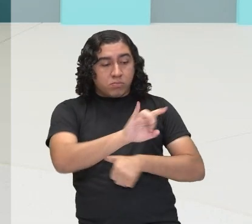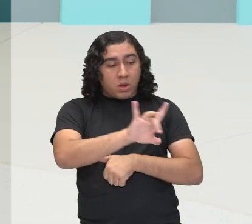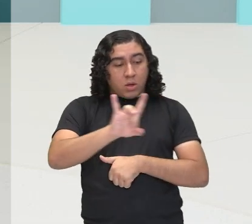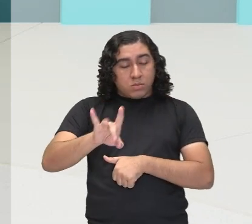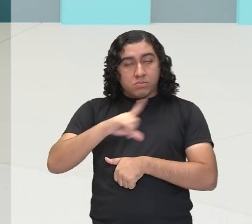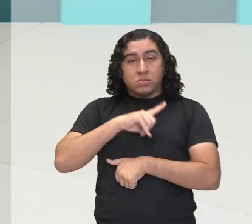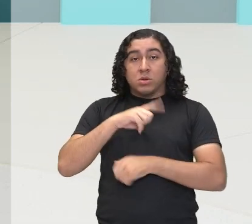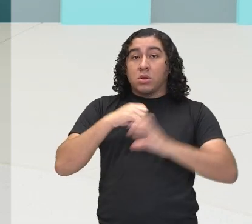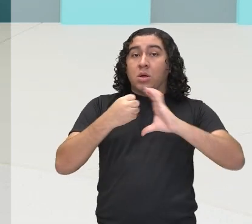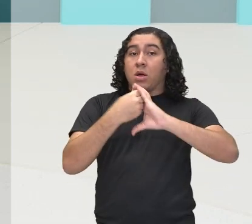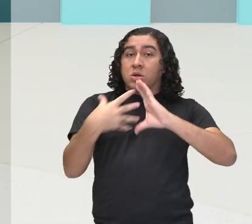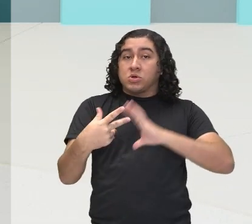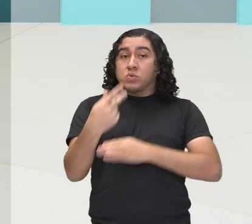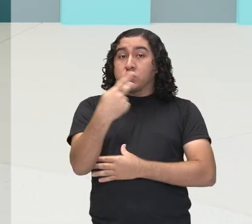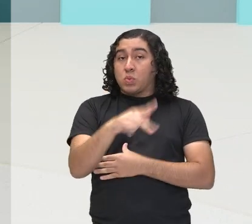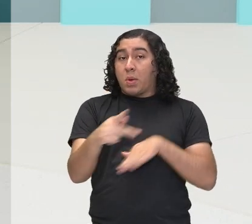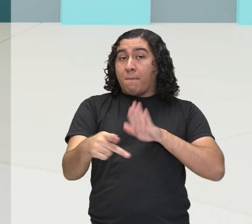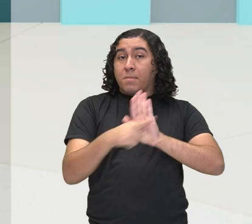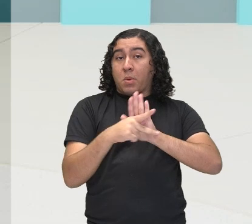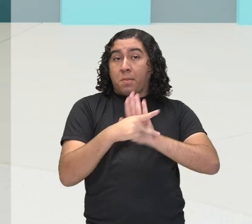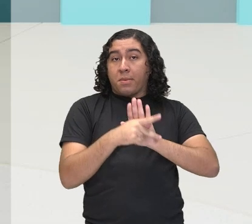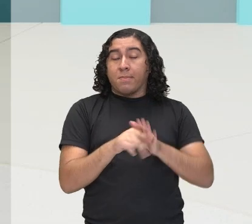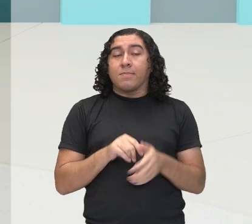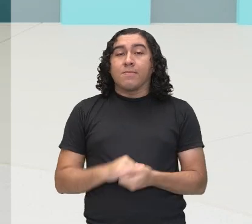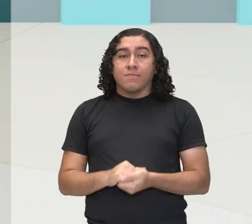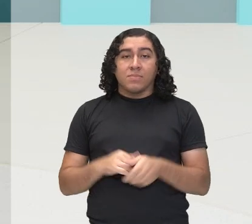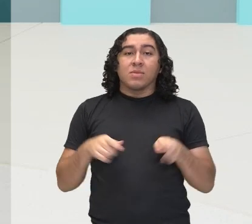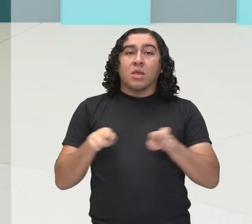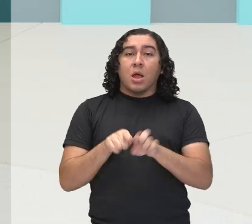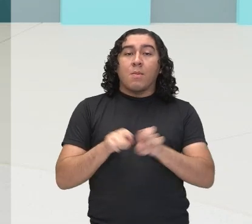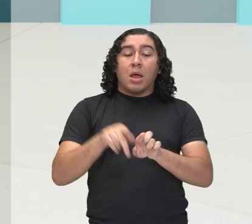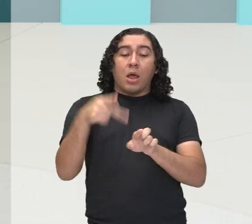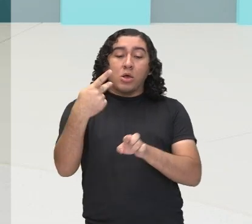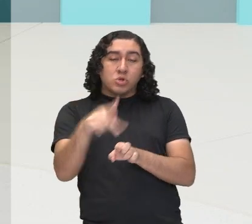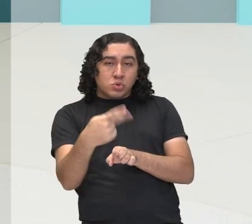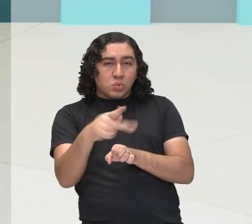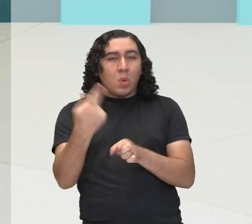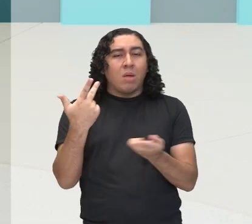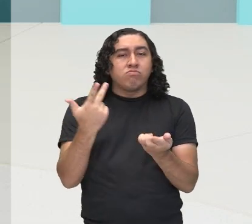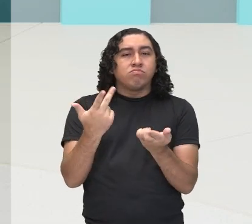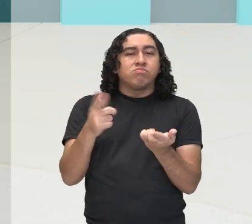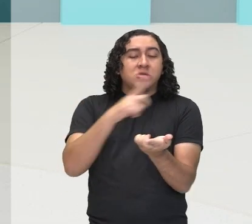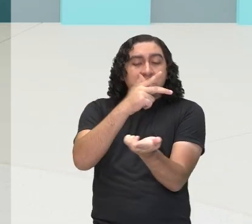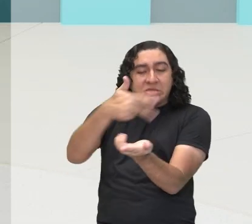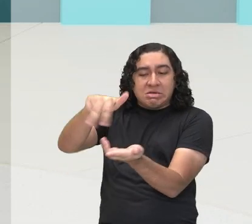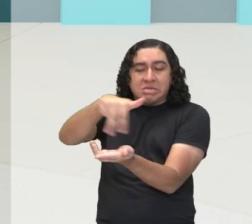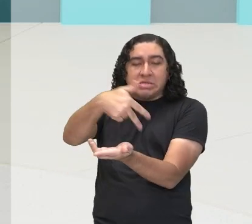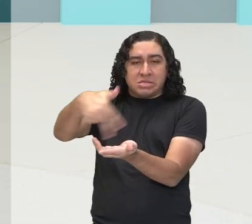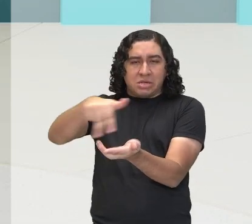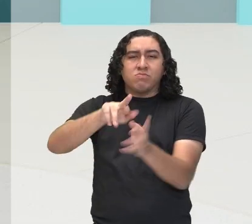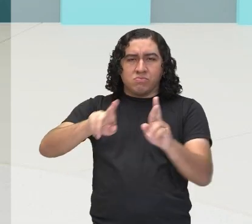sua caracterização e também com a sua forma de dançar.